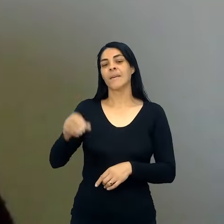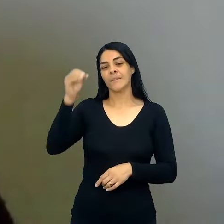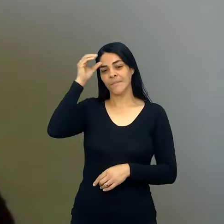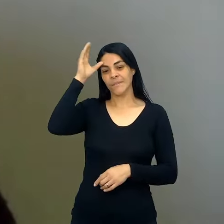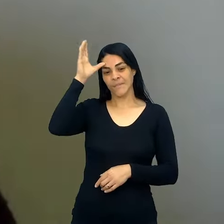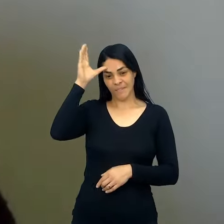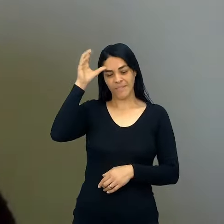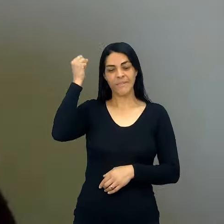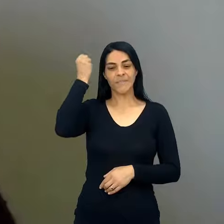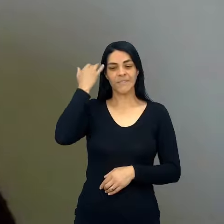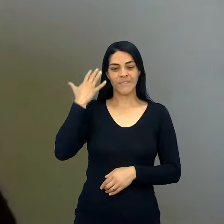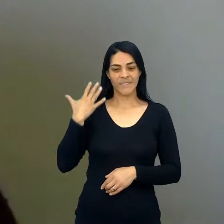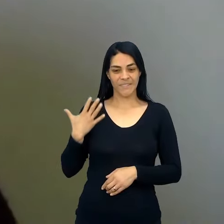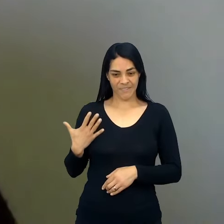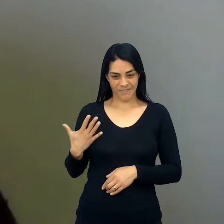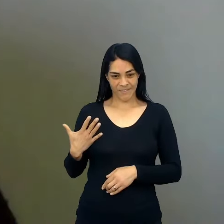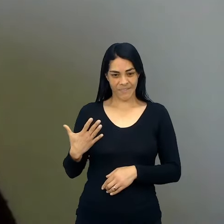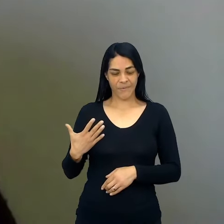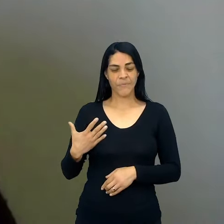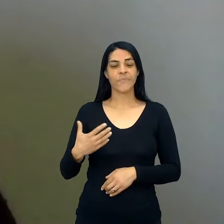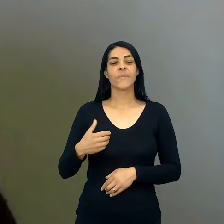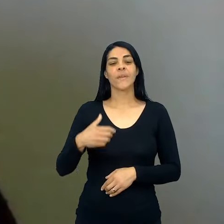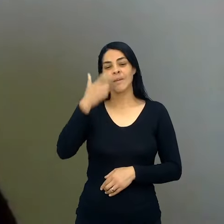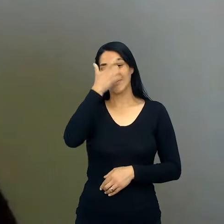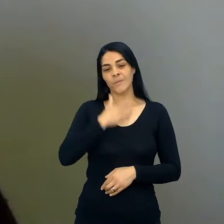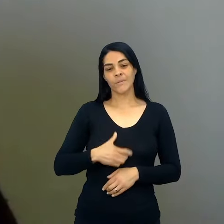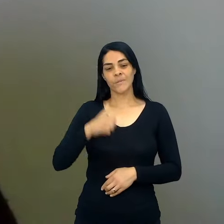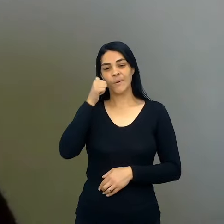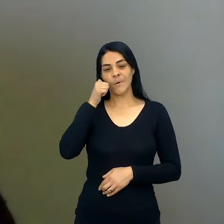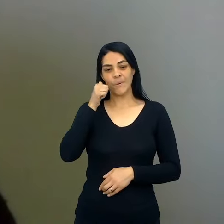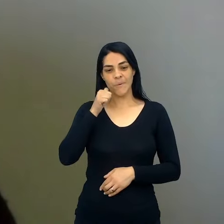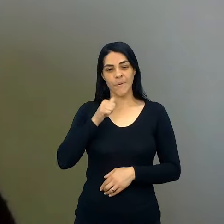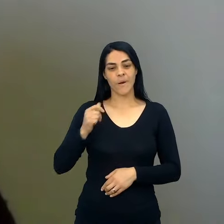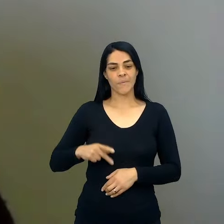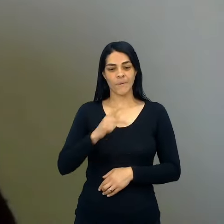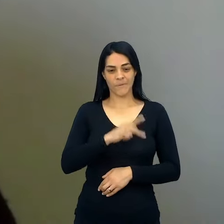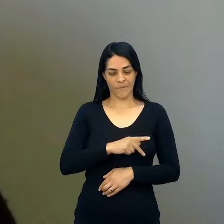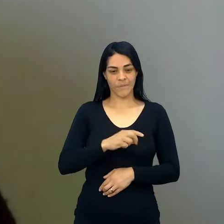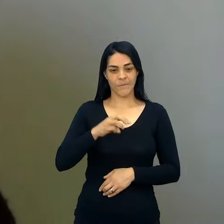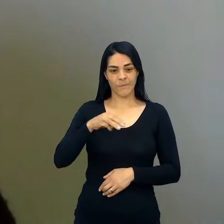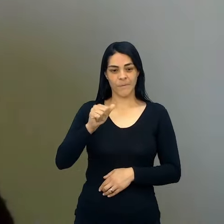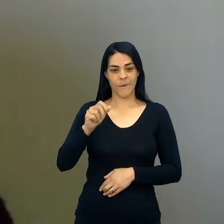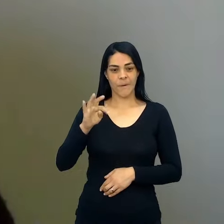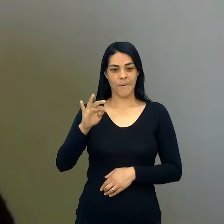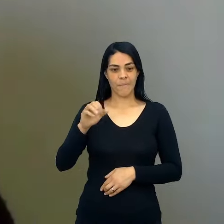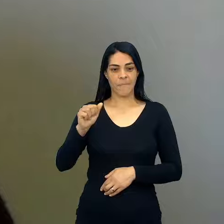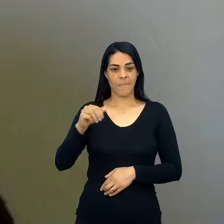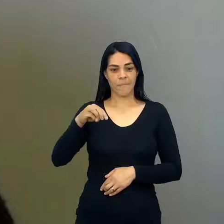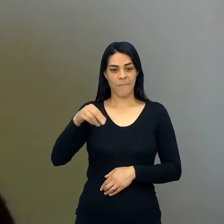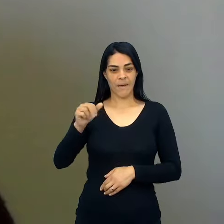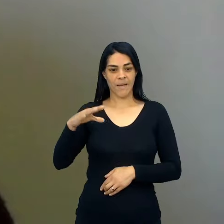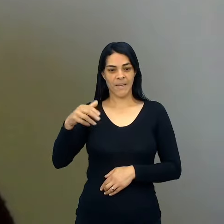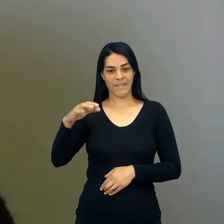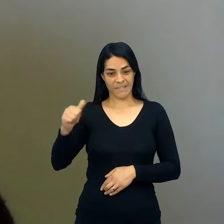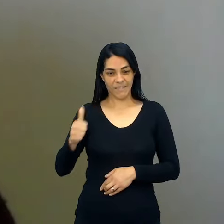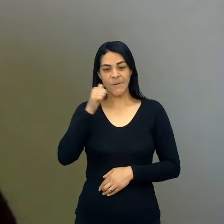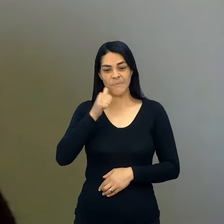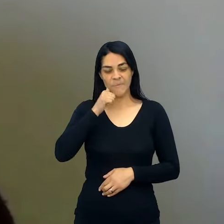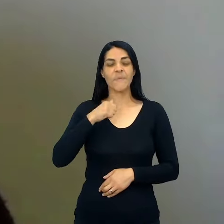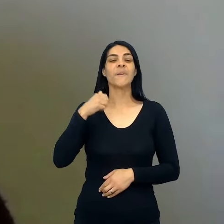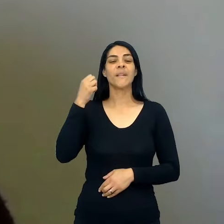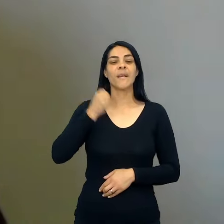audiodescrição. Eu sou a professora Márcia de Mato Sanches, eu sou uma mulher branca, de olhos claros, cabelos